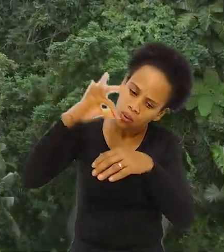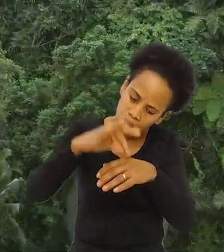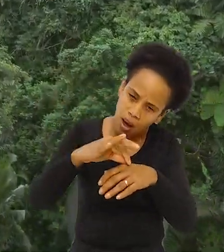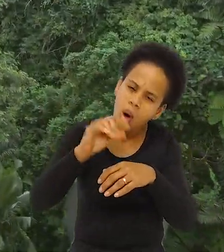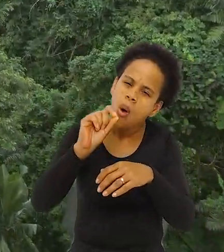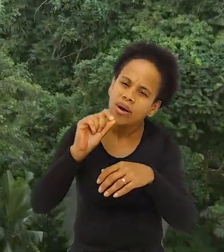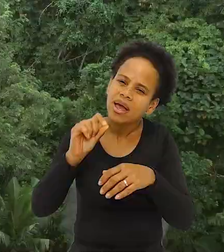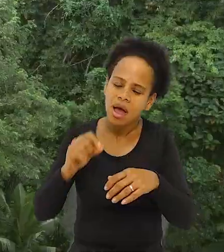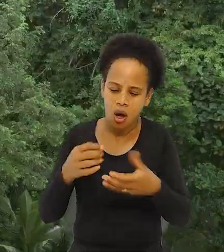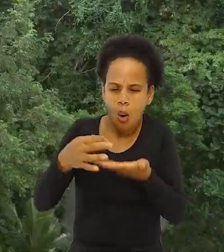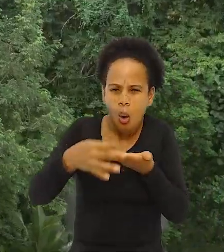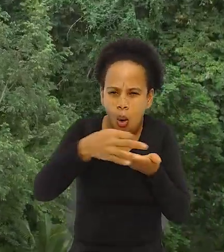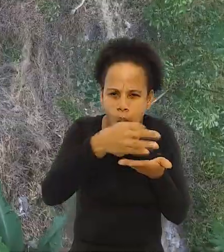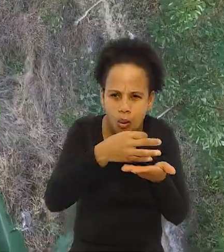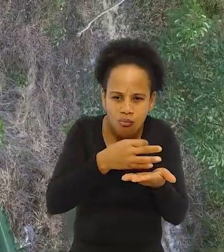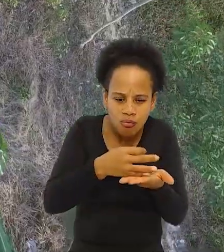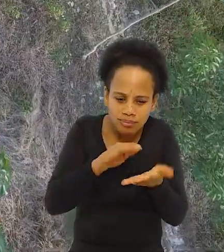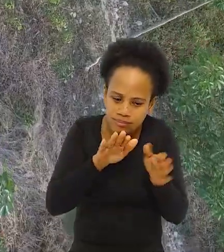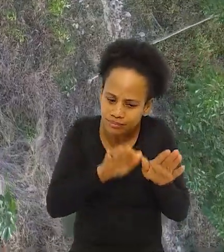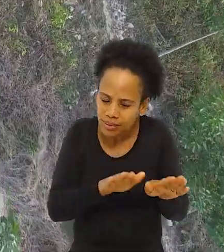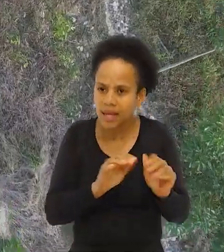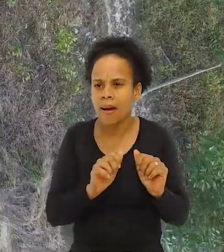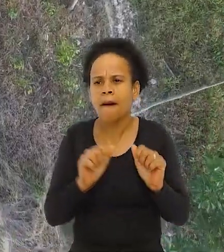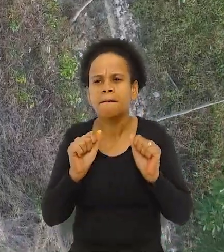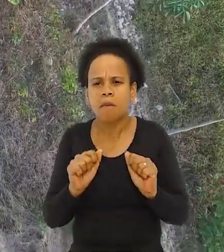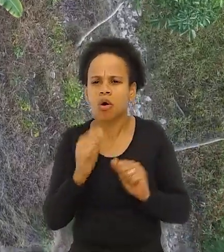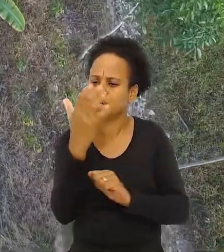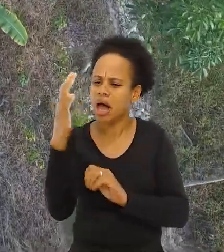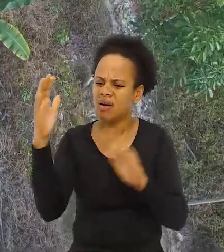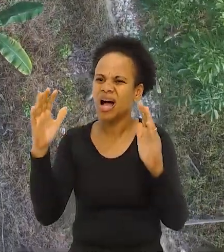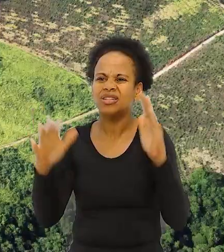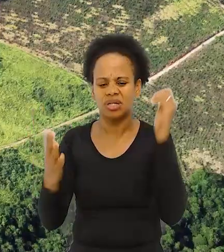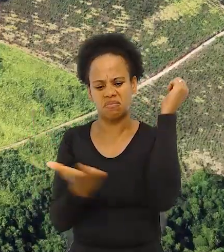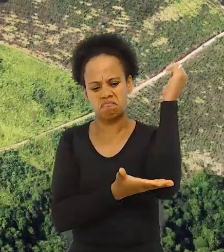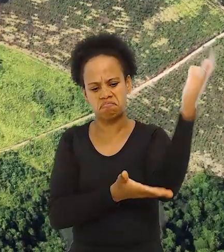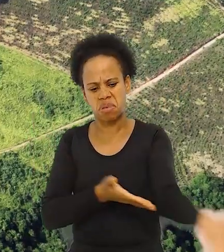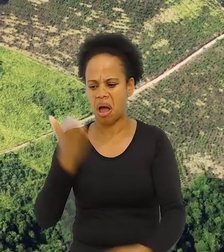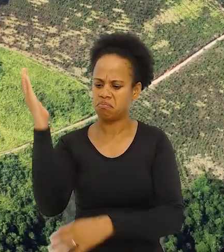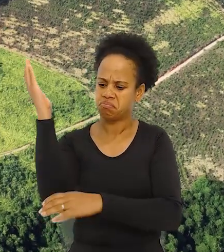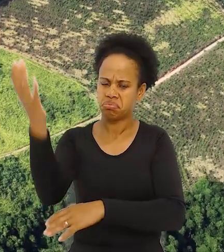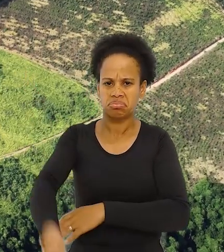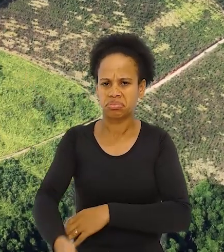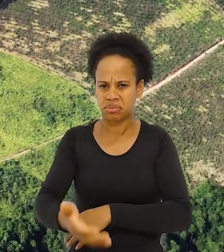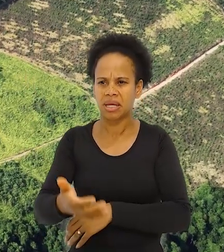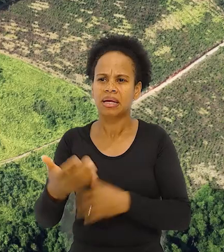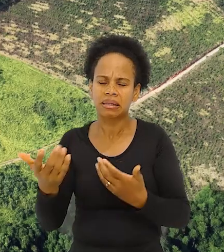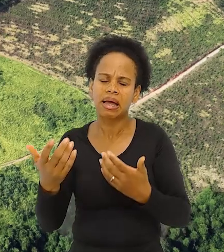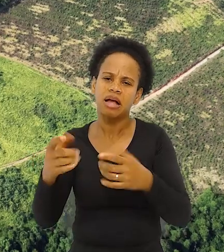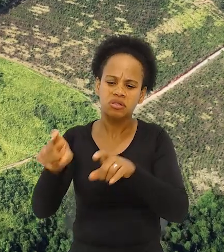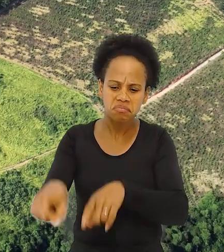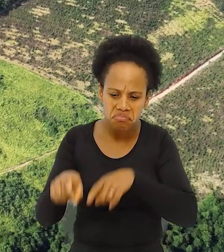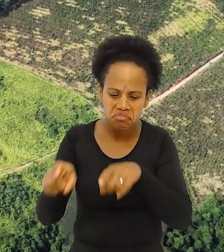com isso atravessar largas áreas desflorestadas, como pastos e